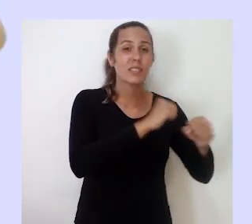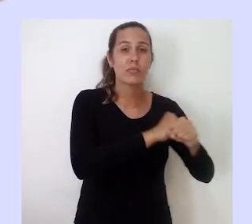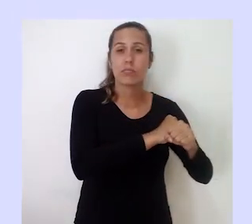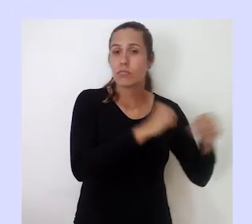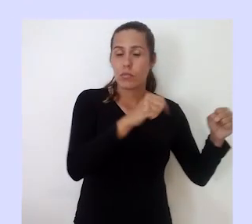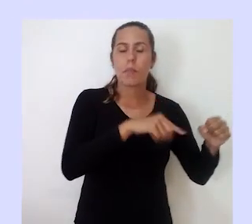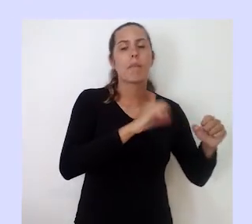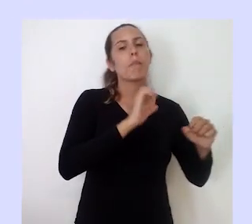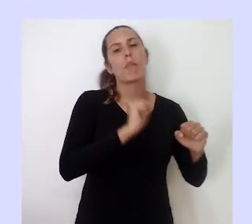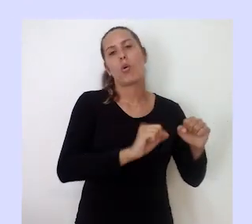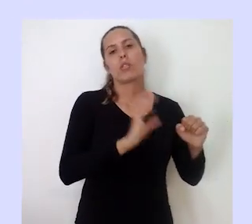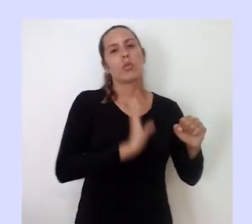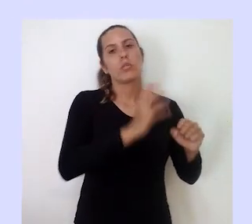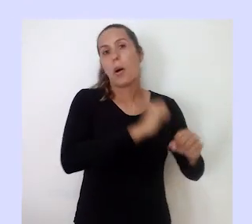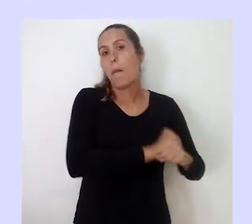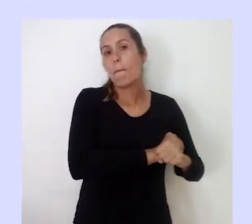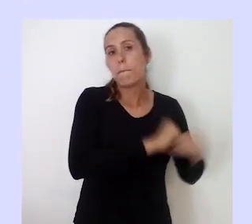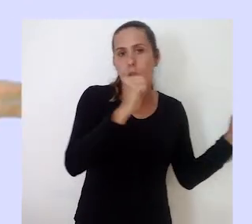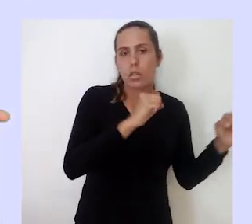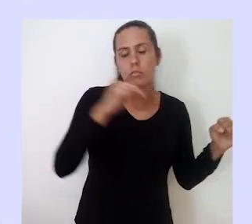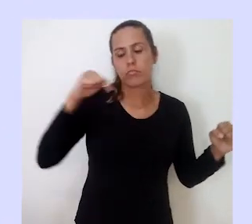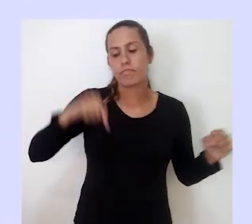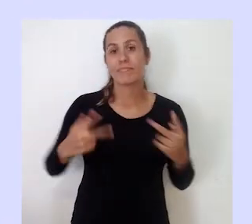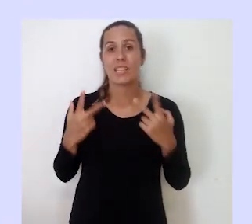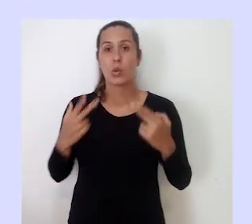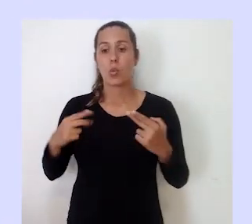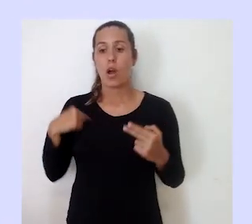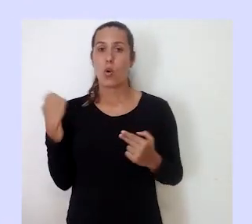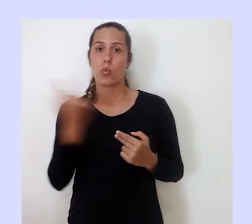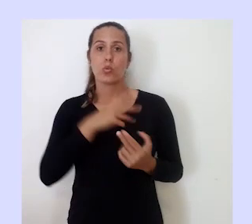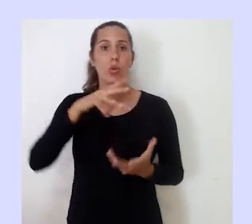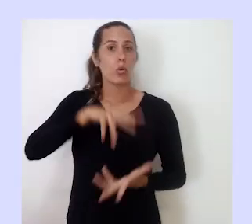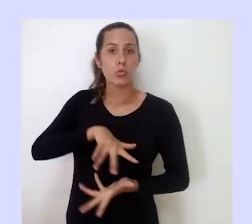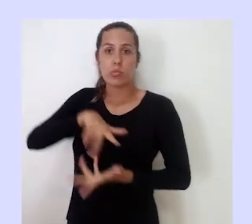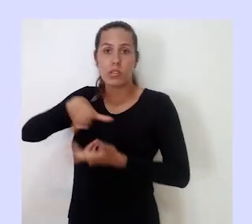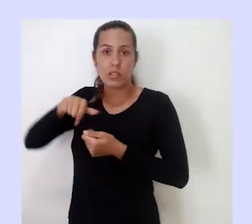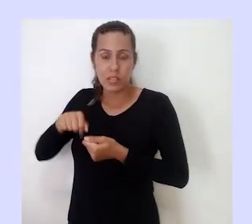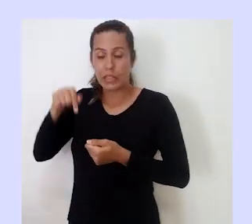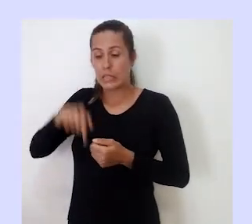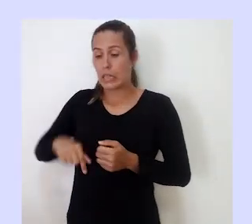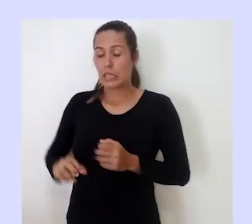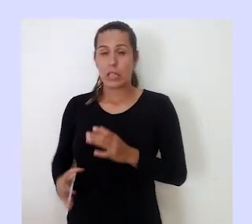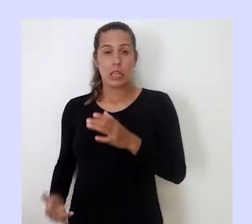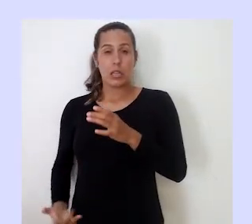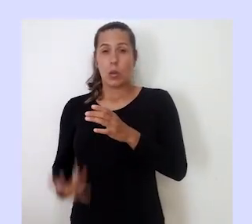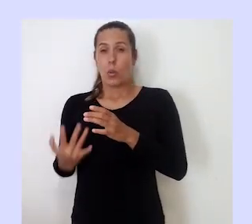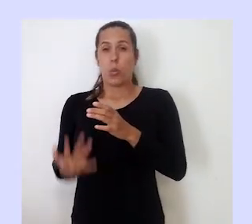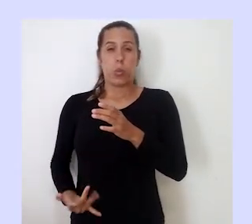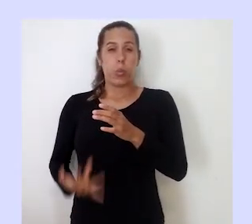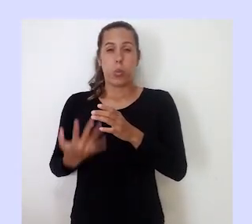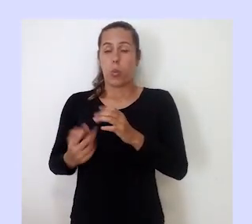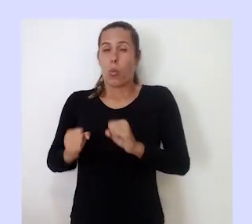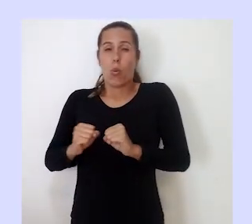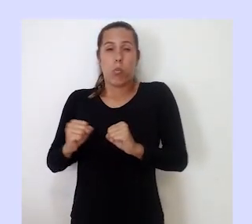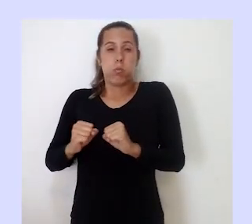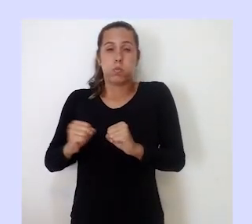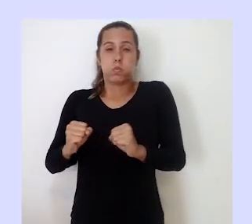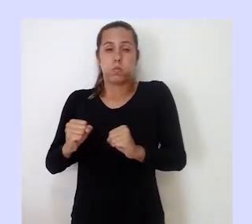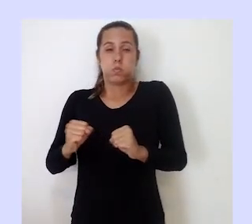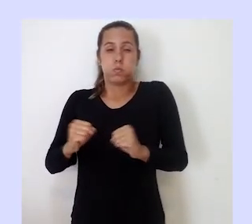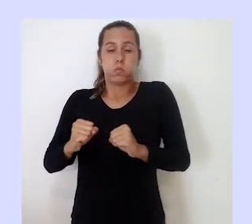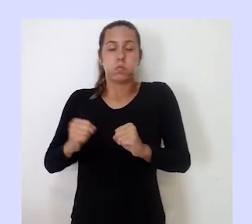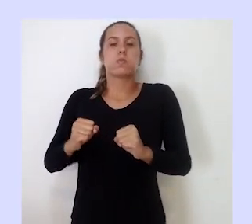panela explode. Da mesma coisa nosso planeta. Nosso planeta tem uma pressão gigantesca no seu interior,